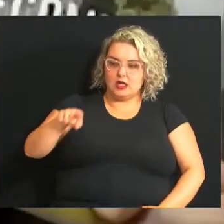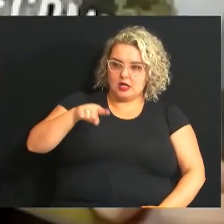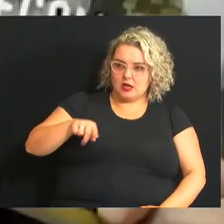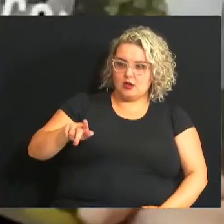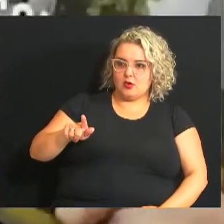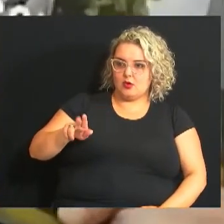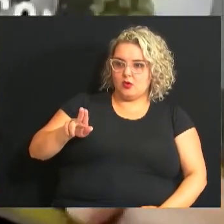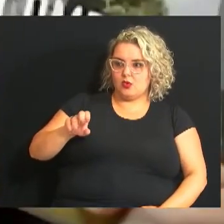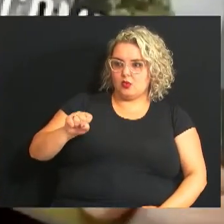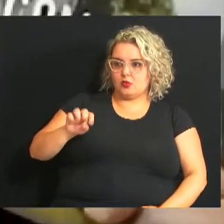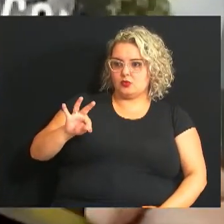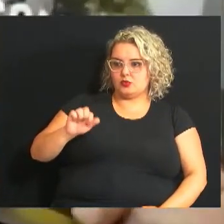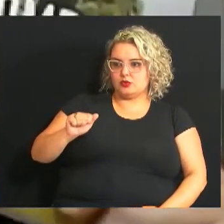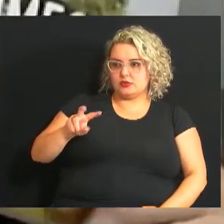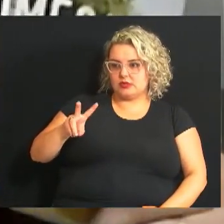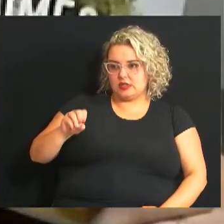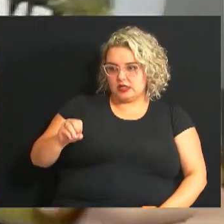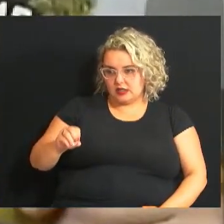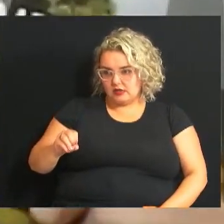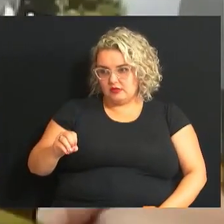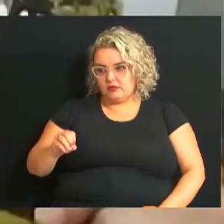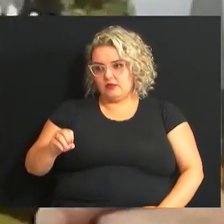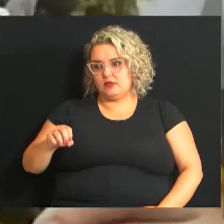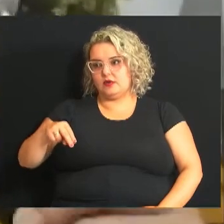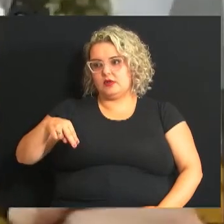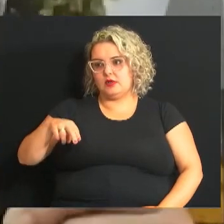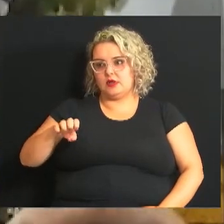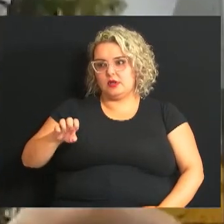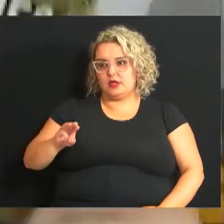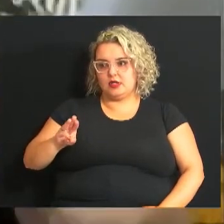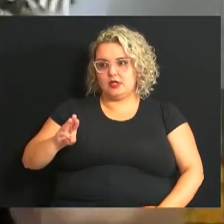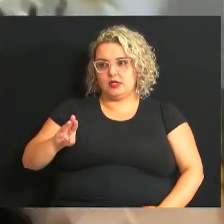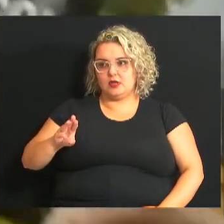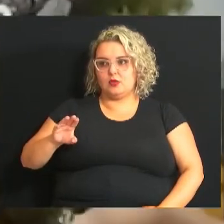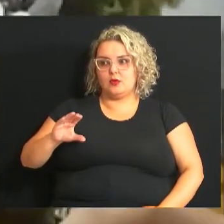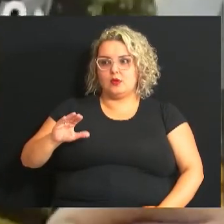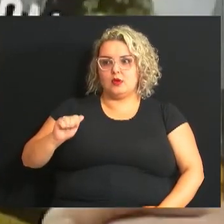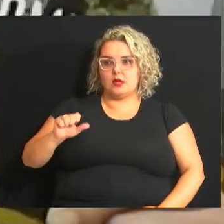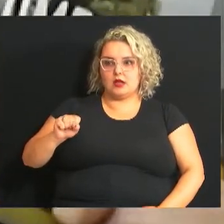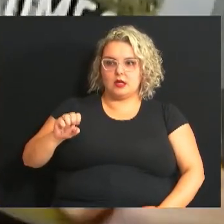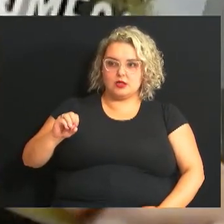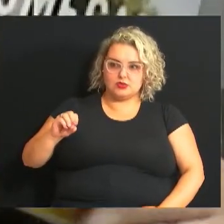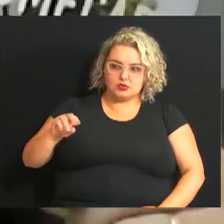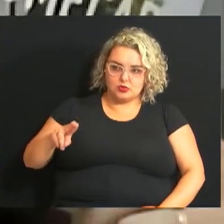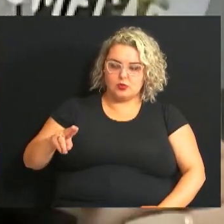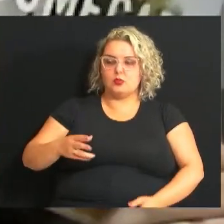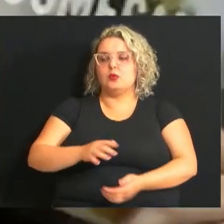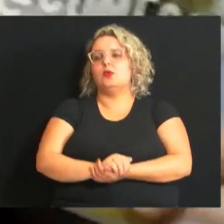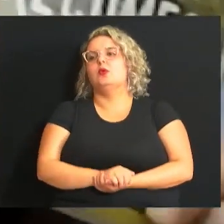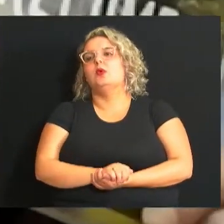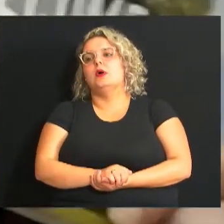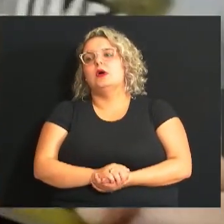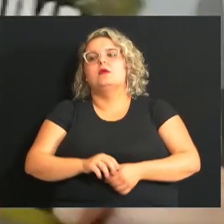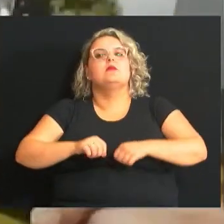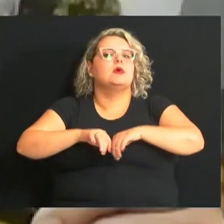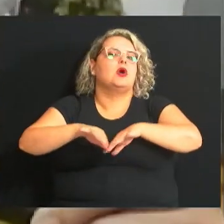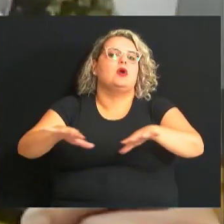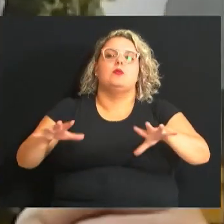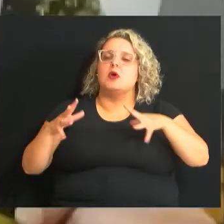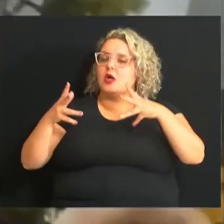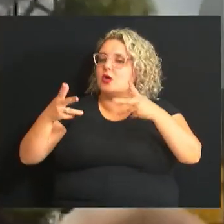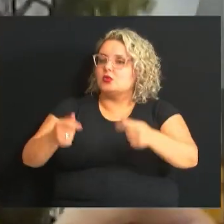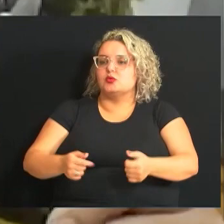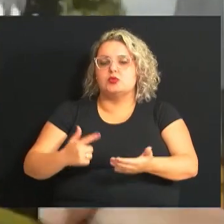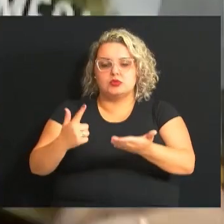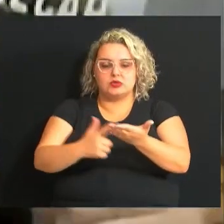@GustavoNewcastle, ali no Tap Link, você encontra os links que dá acesso ao livro, mas ele está sendo distribuído para todas as livrarias aí